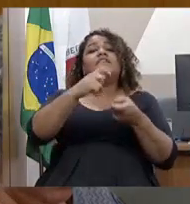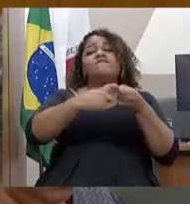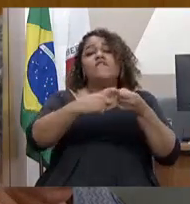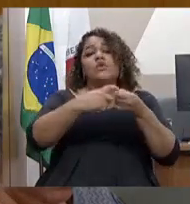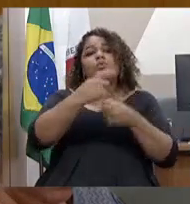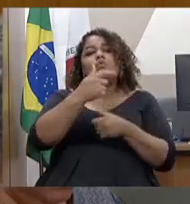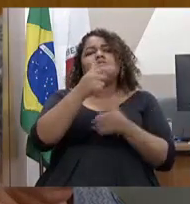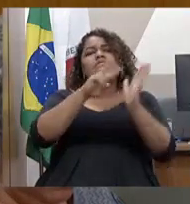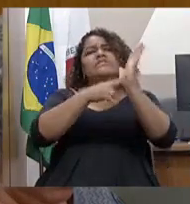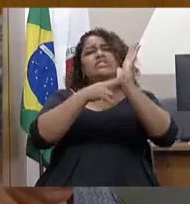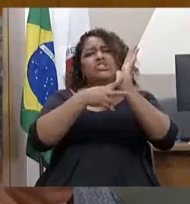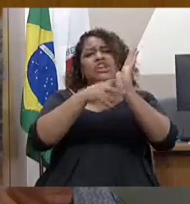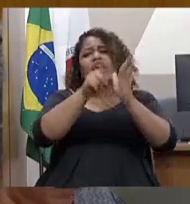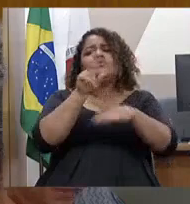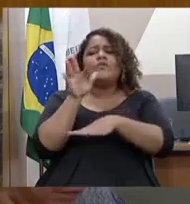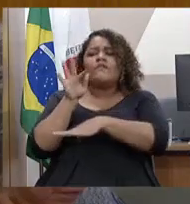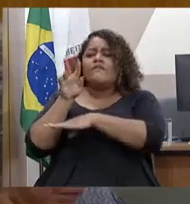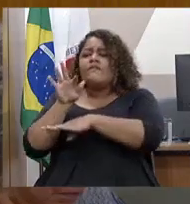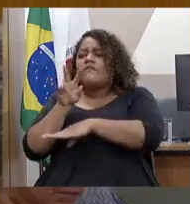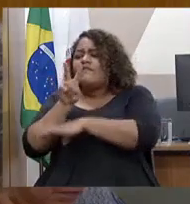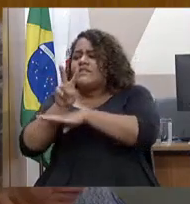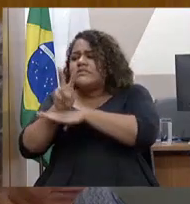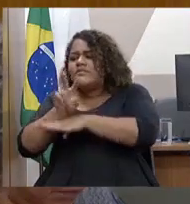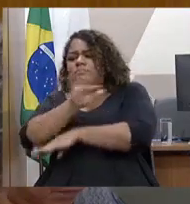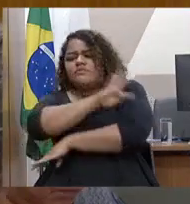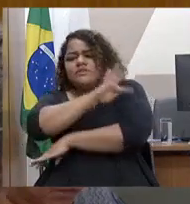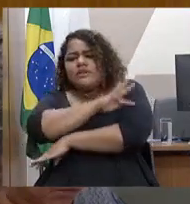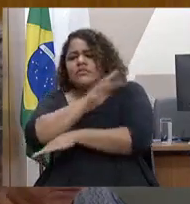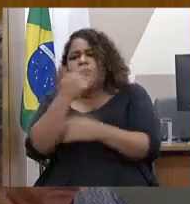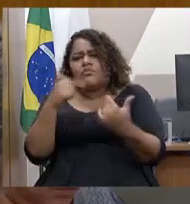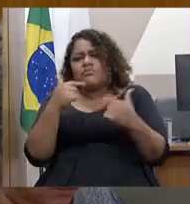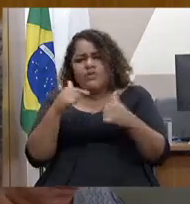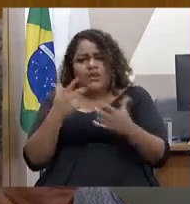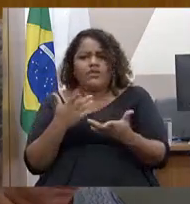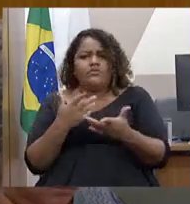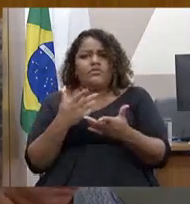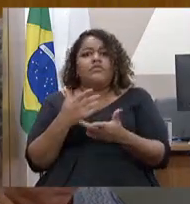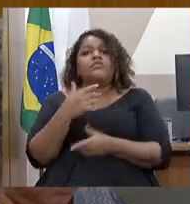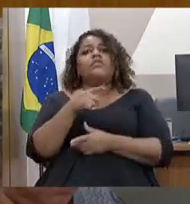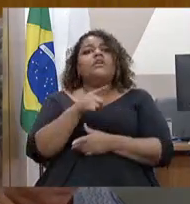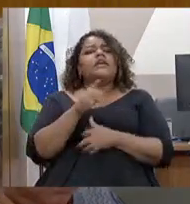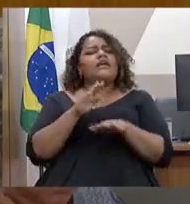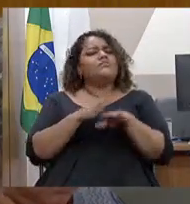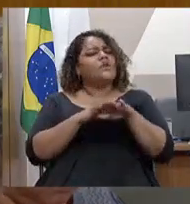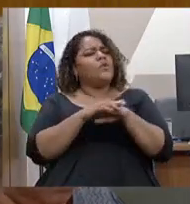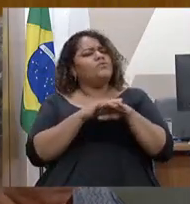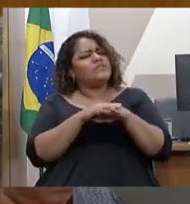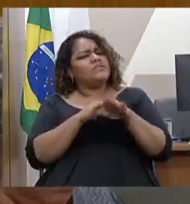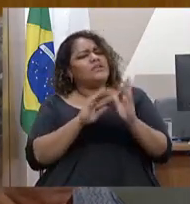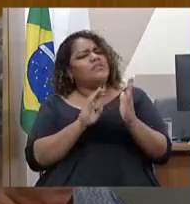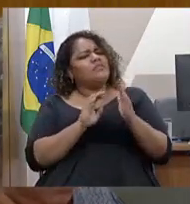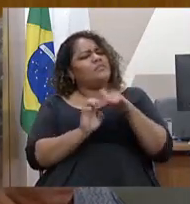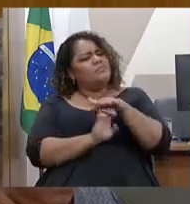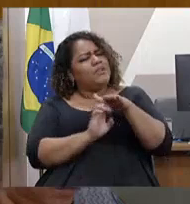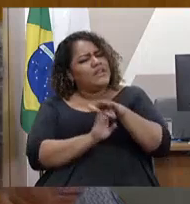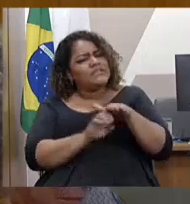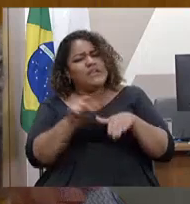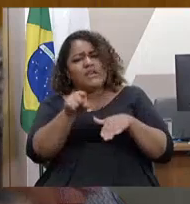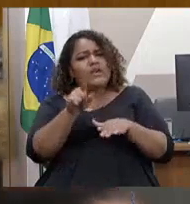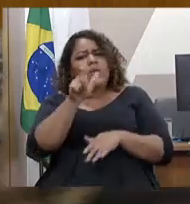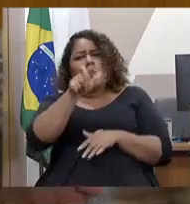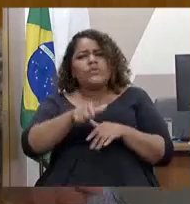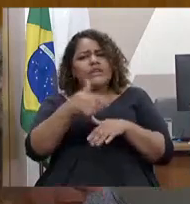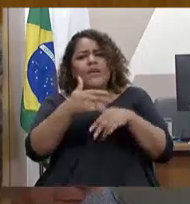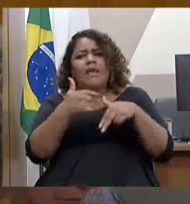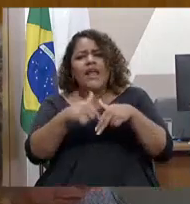eu o trabalhador questionagem que a gente vai falar com a empresa ele já tem o sindicato que representa mas esse sindicato a gente nunca que vê então é na onde que